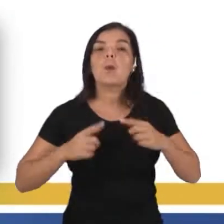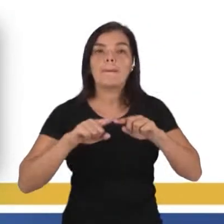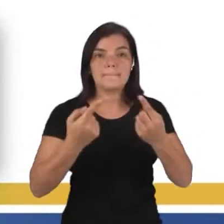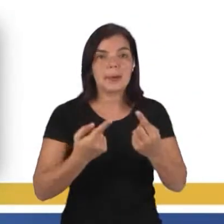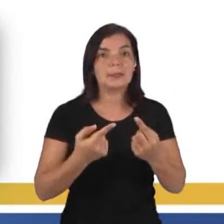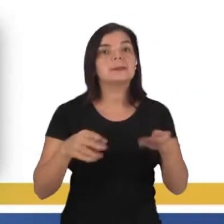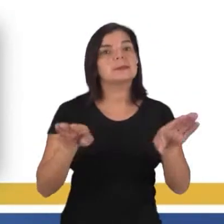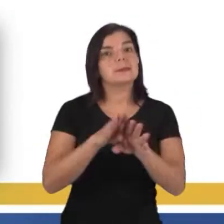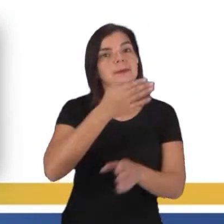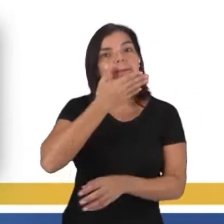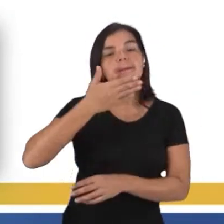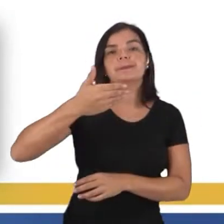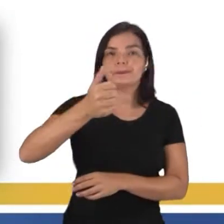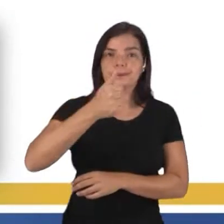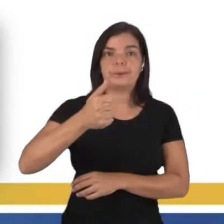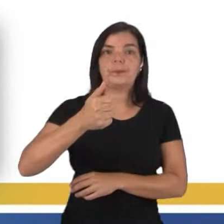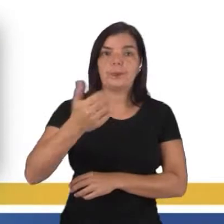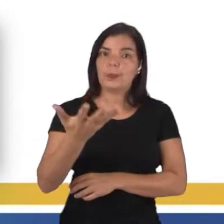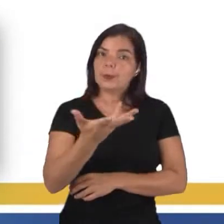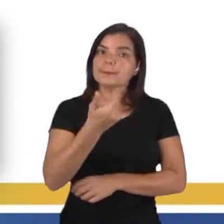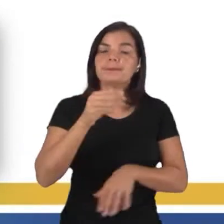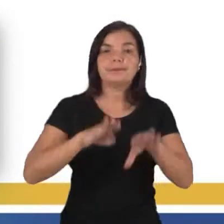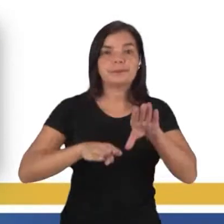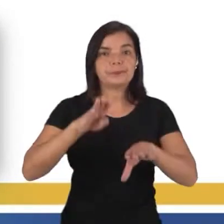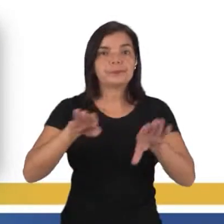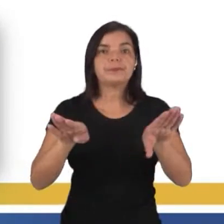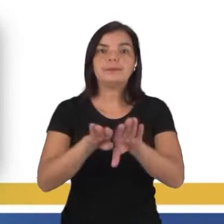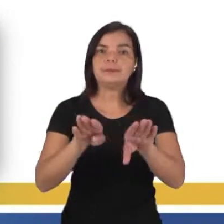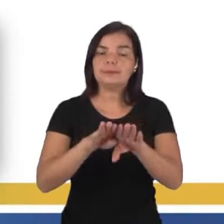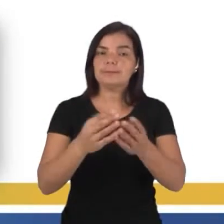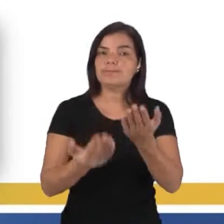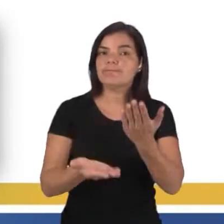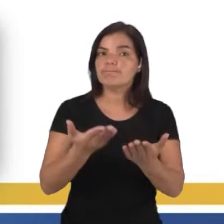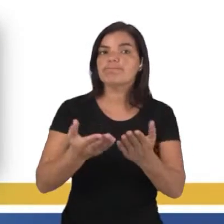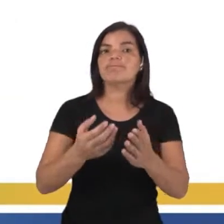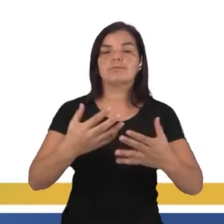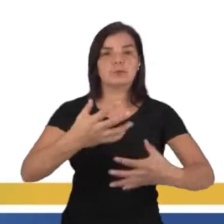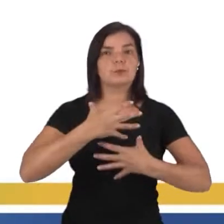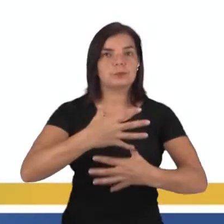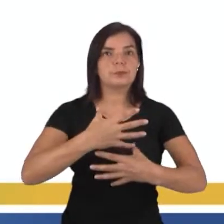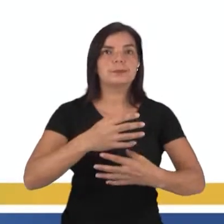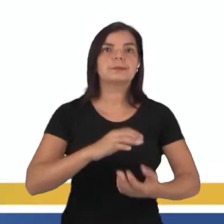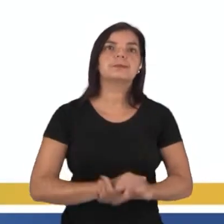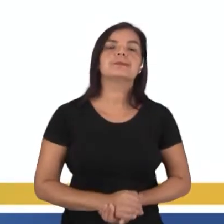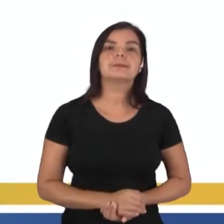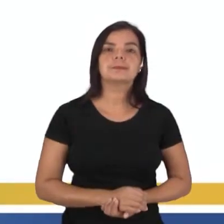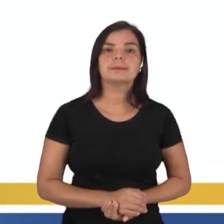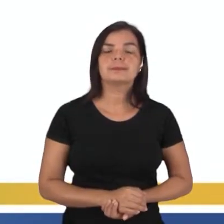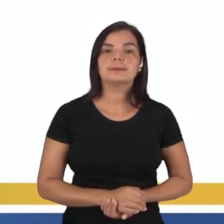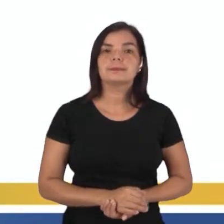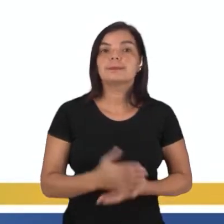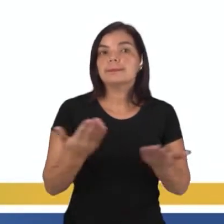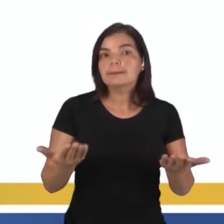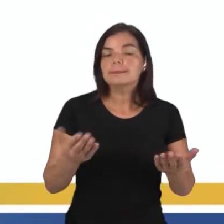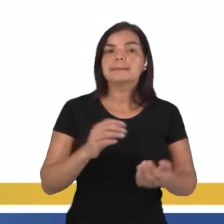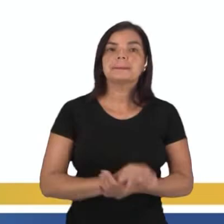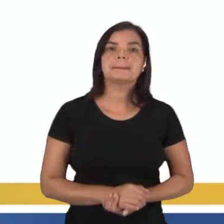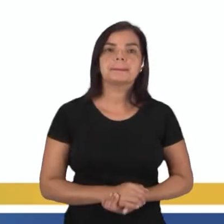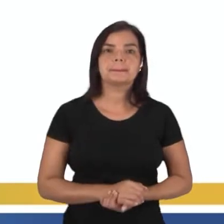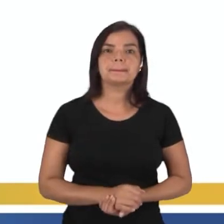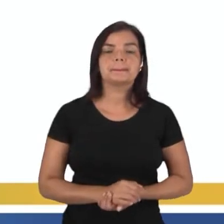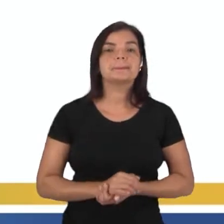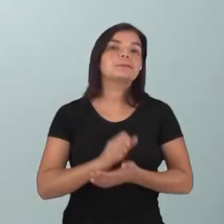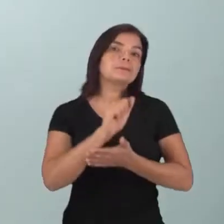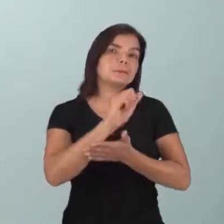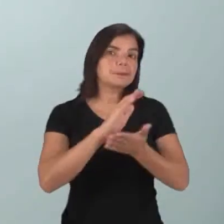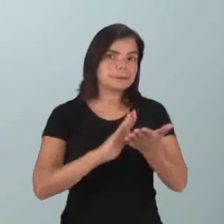também inerente à melhora das habilidades de equilíbrio, flexibilidade e coordenação muscular, né? E a gente vai exercitar